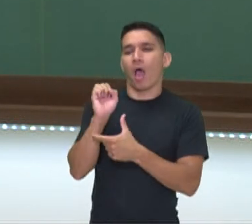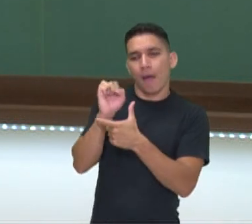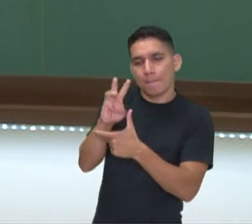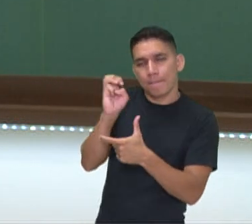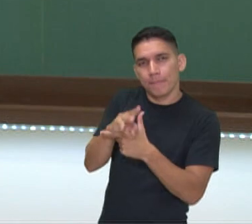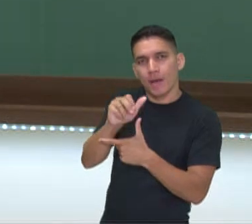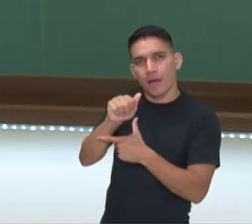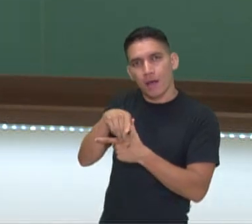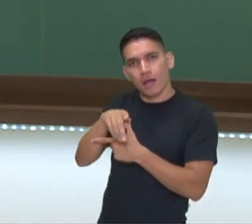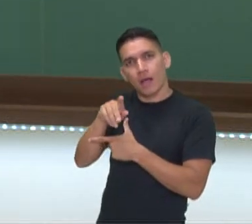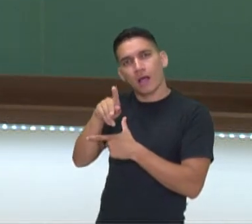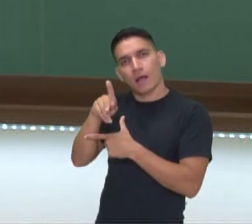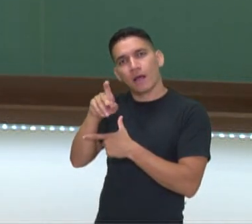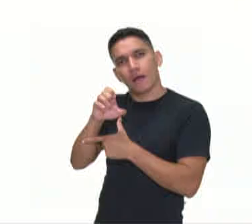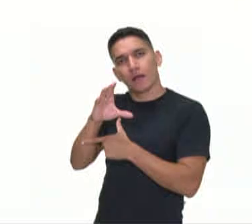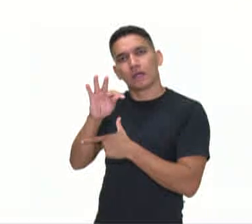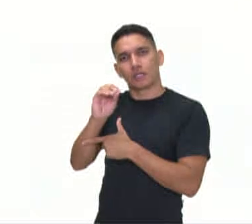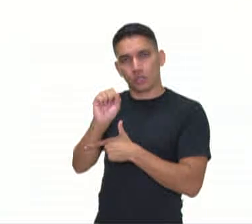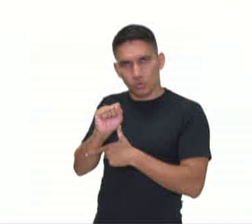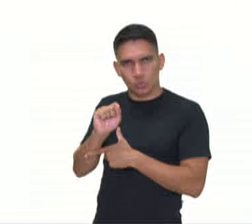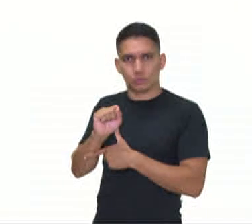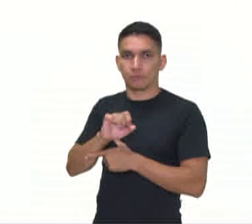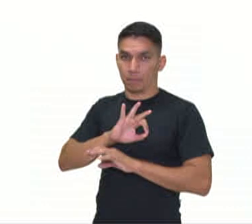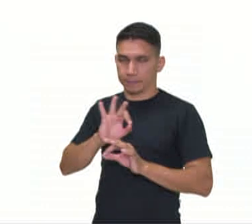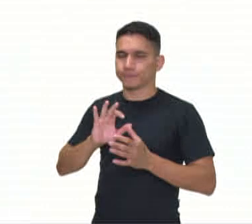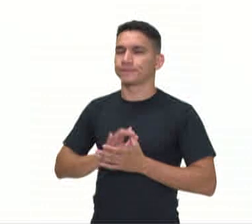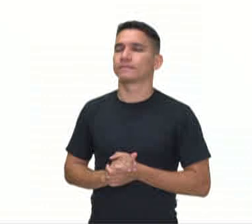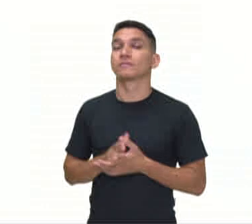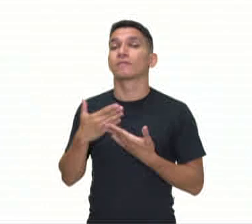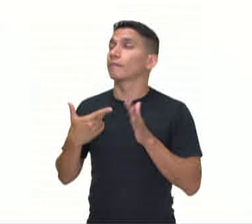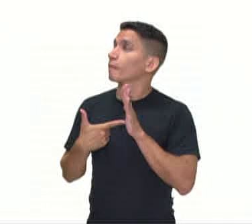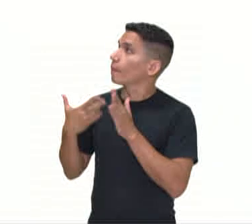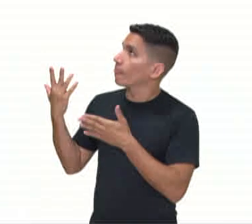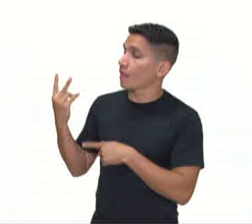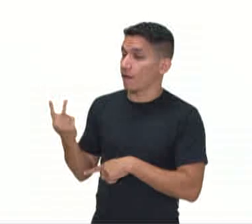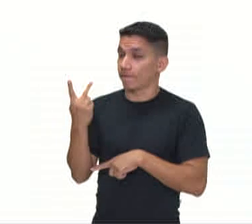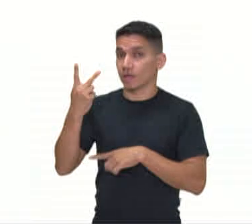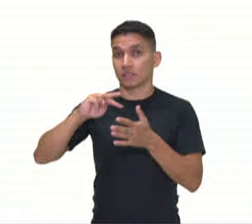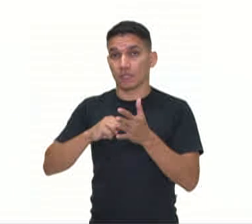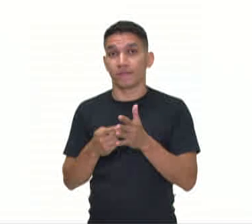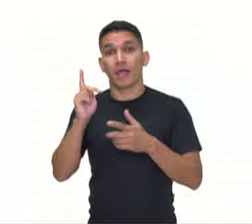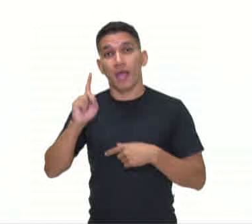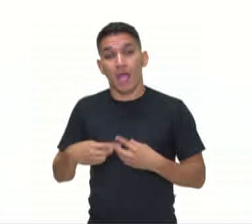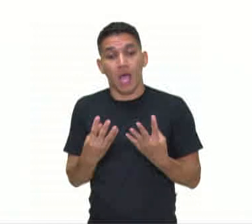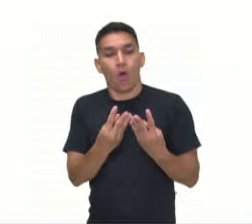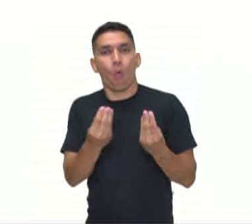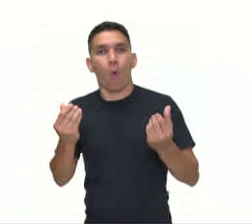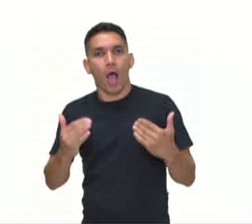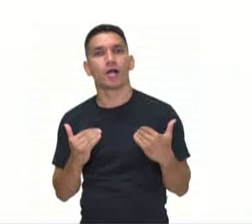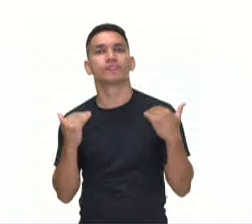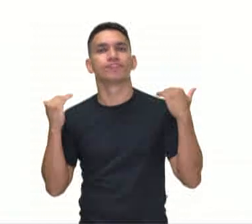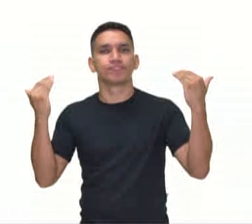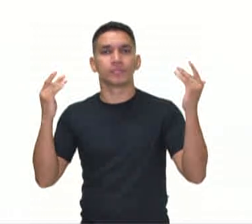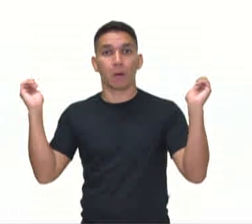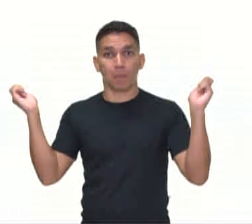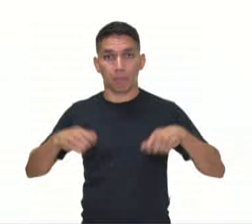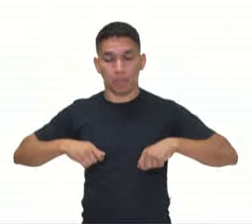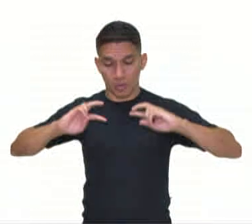você colocou aí no seu caderno. Então, valores nada mais são do que qualidades potenciais que o indivíduo